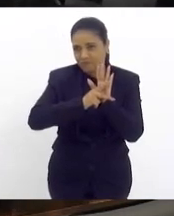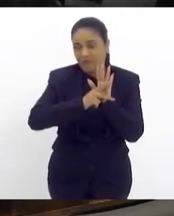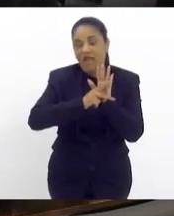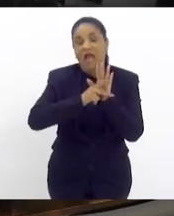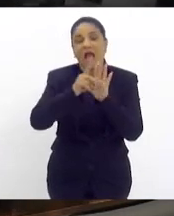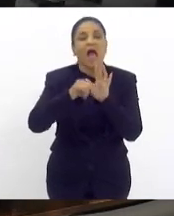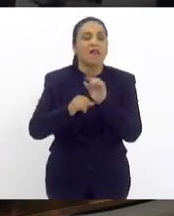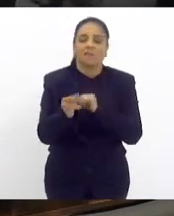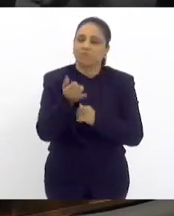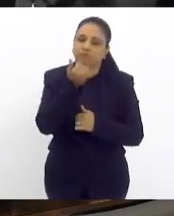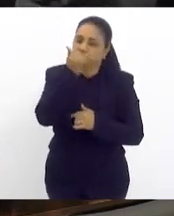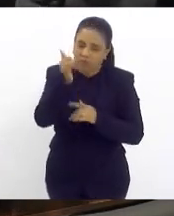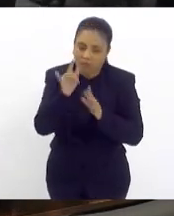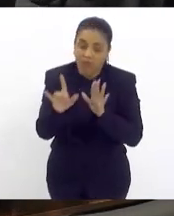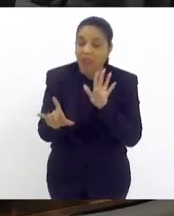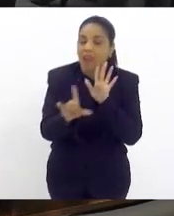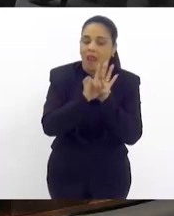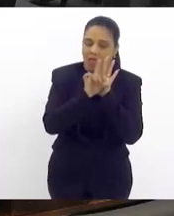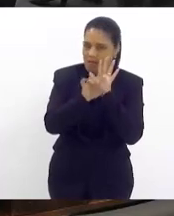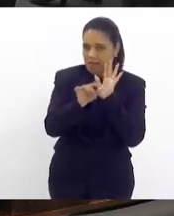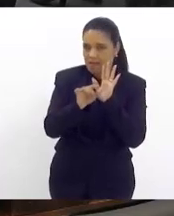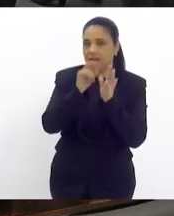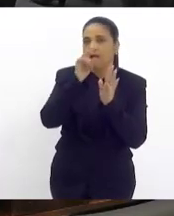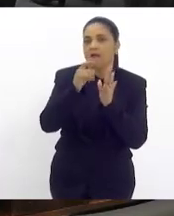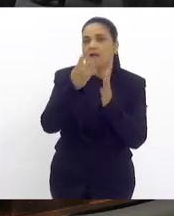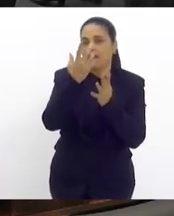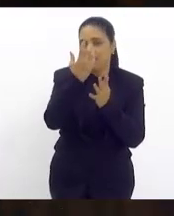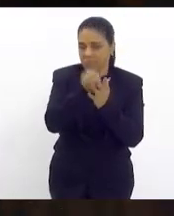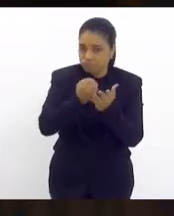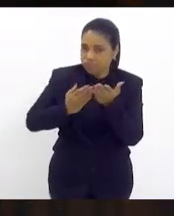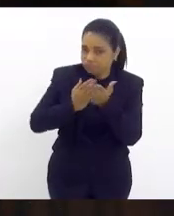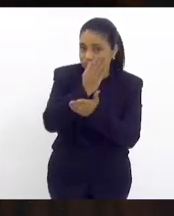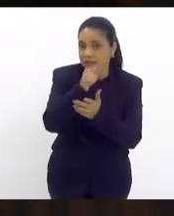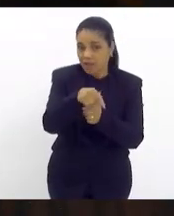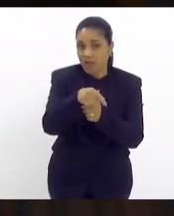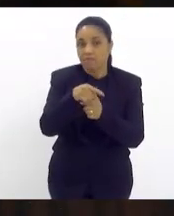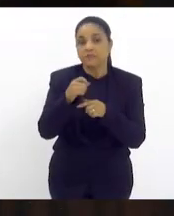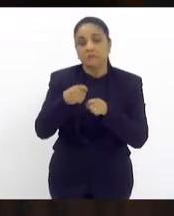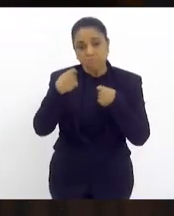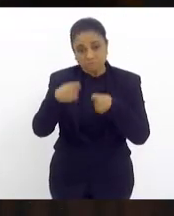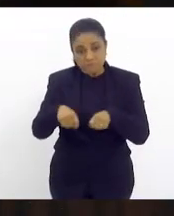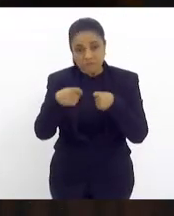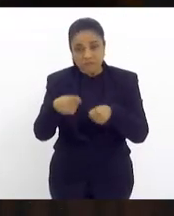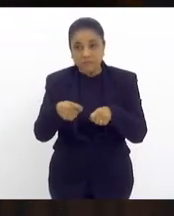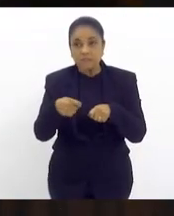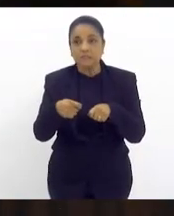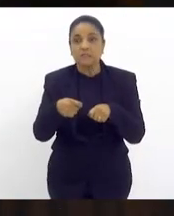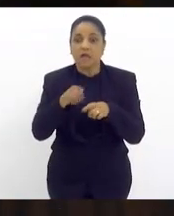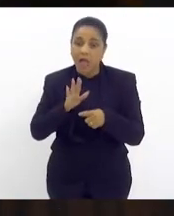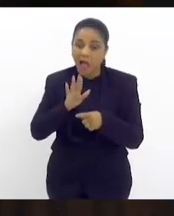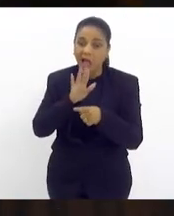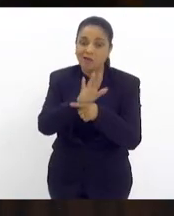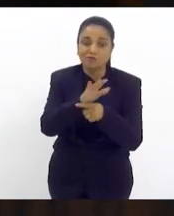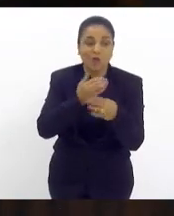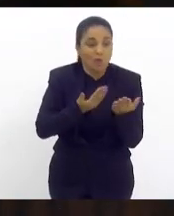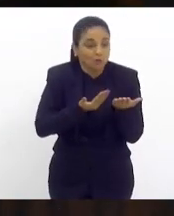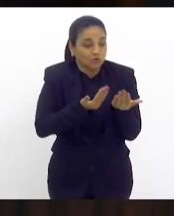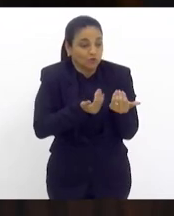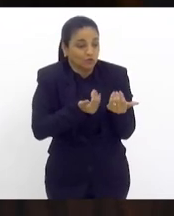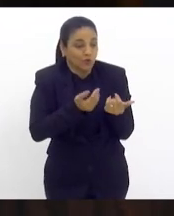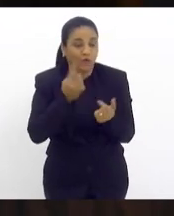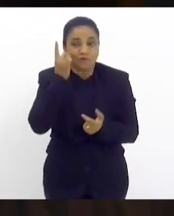aprovada Eu acho que o Senhor tem que realmente ajudar muito se jovens chegar aqui se jovens